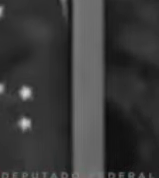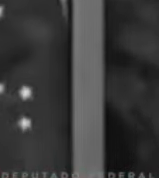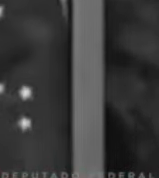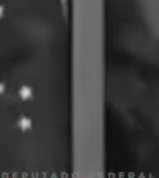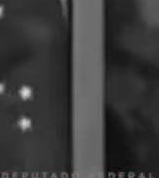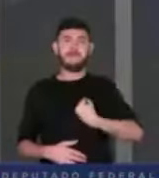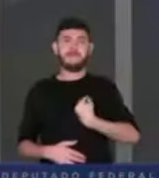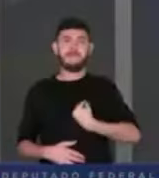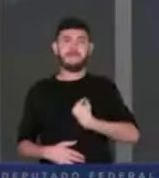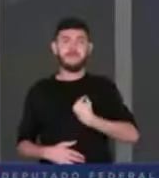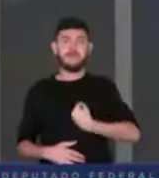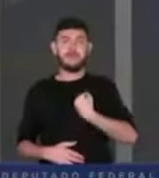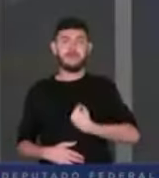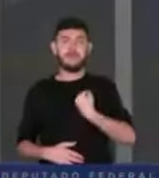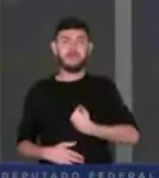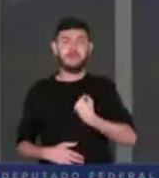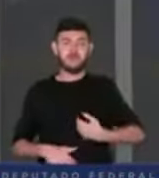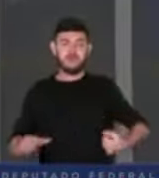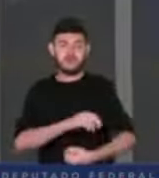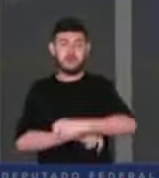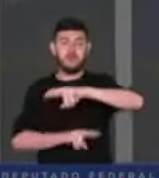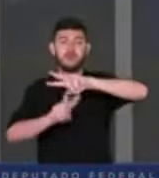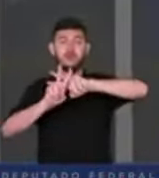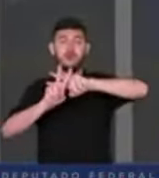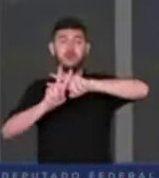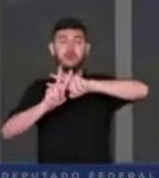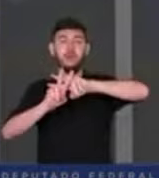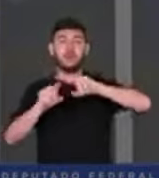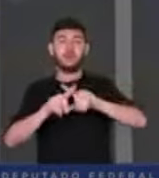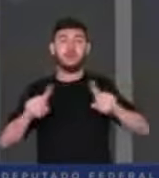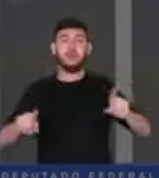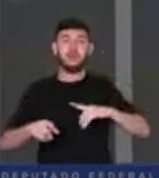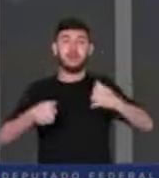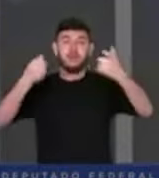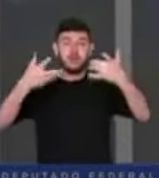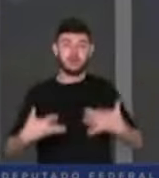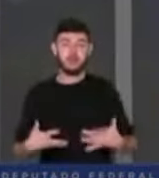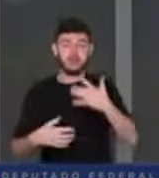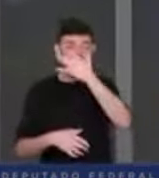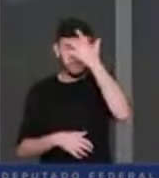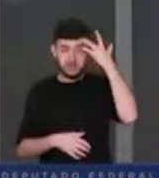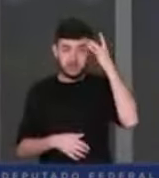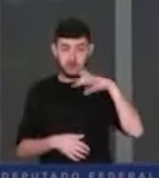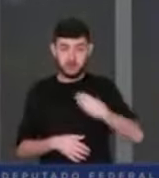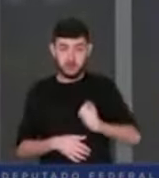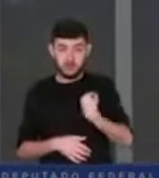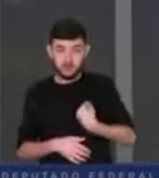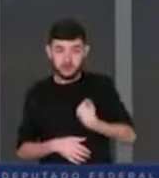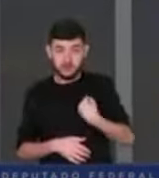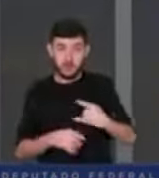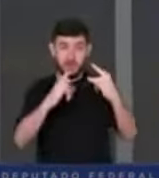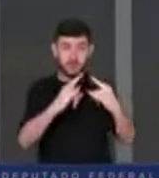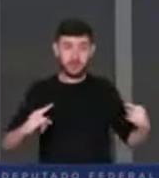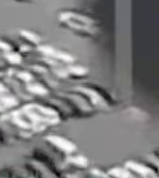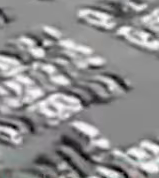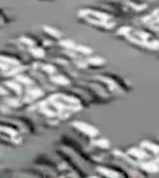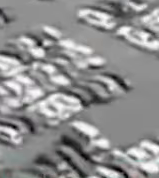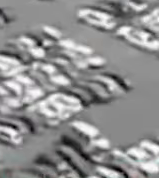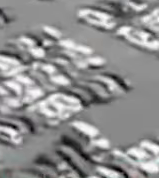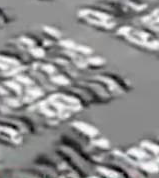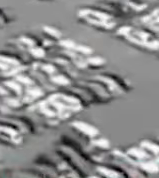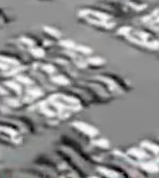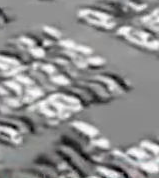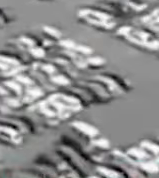para a cadeia. E muitos relatos, inclusive, de gente que estava acampada em frente ao QG de maneira pacífica, entraram em